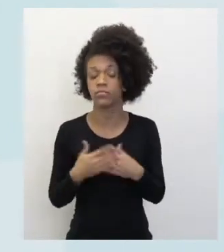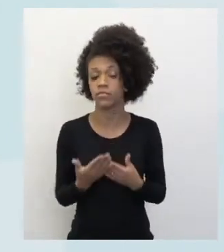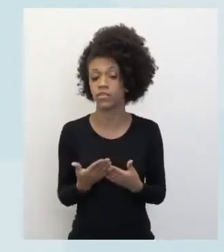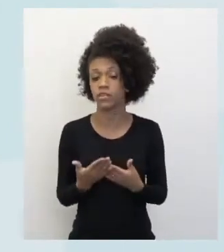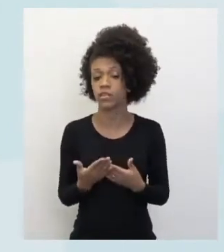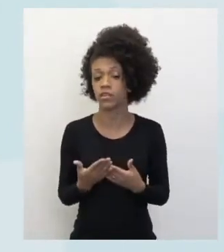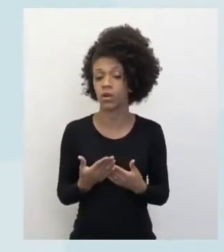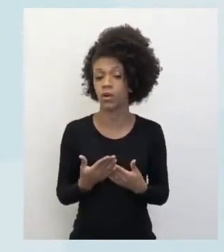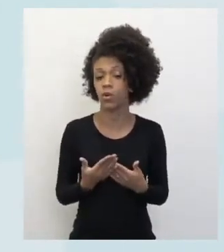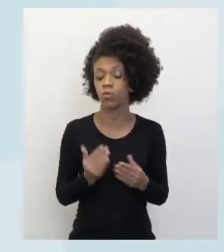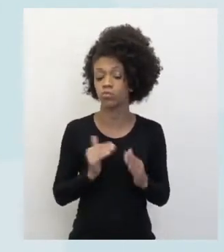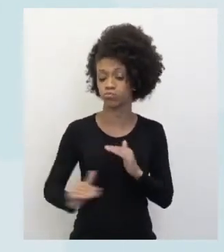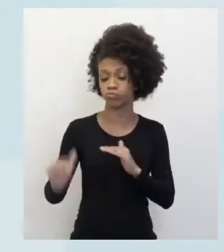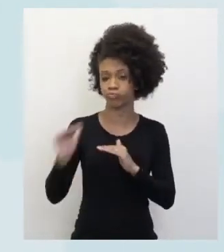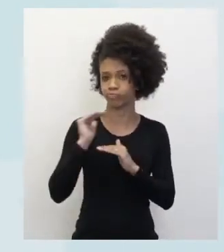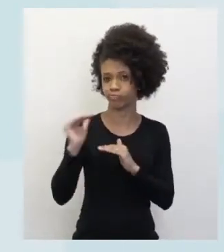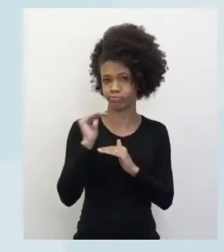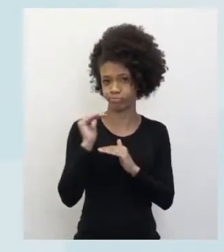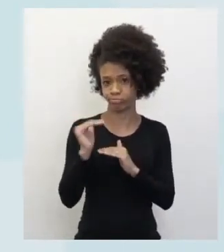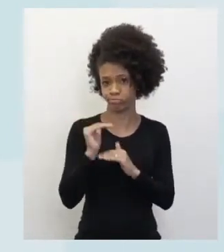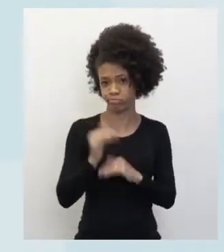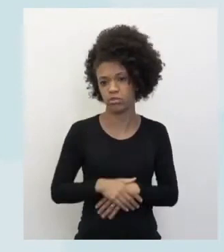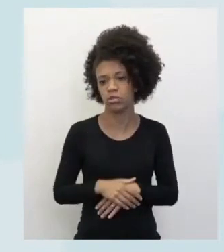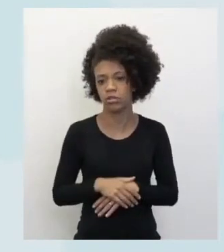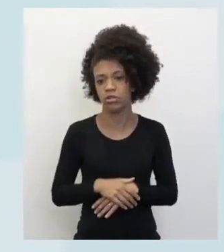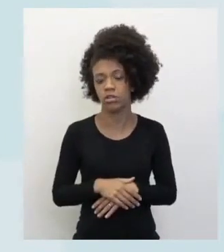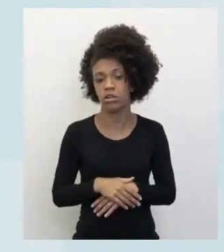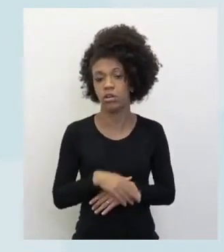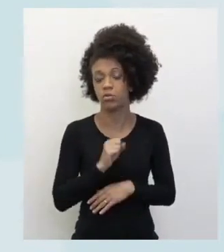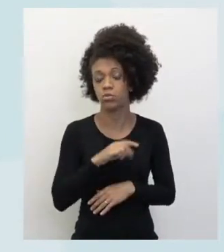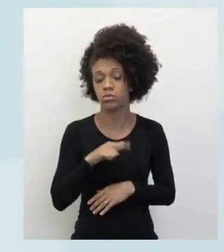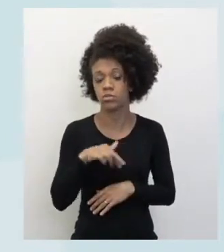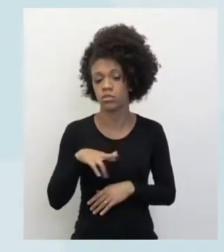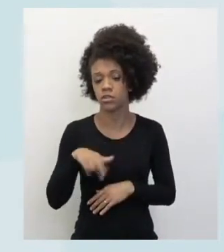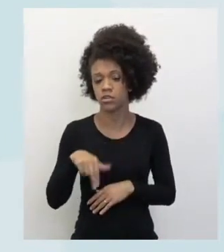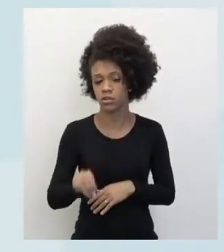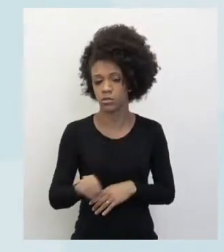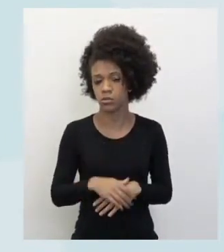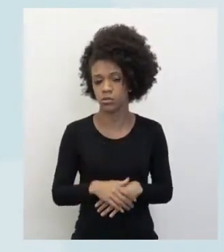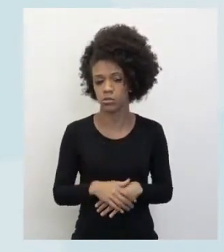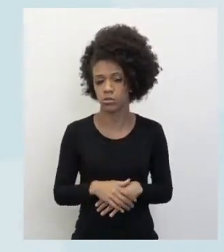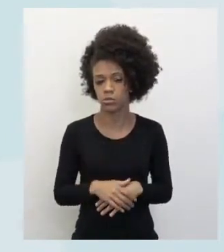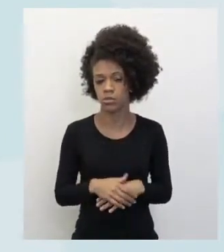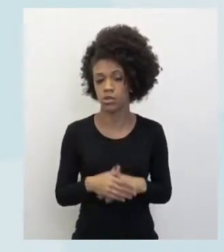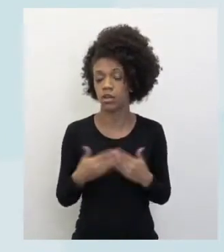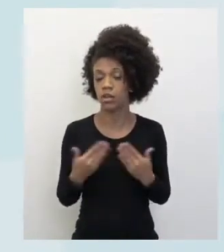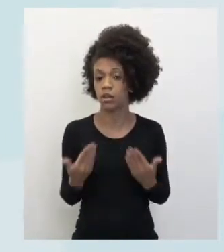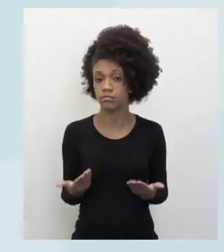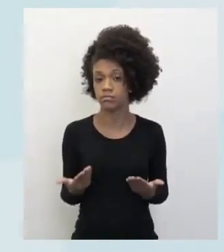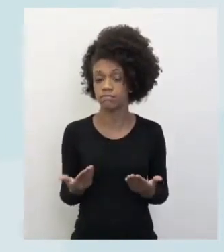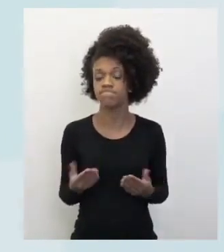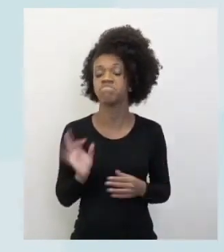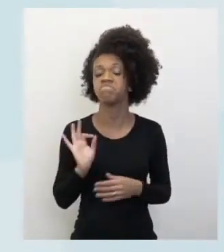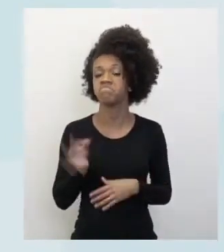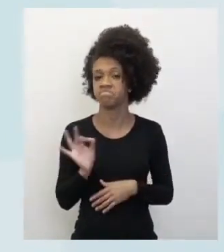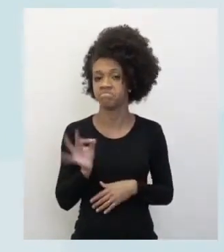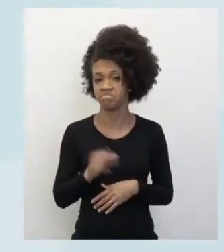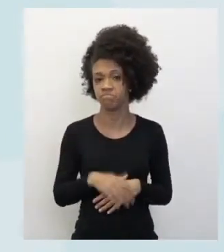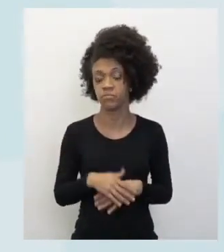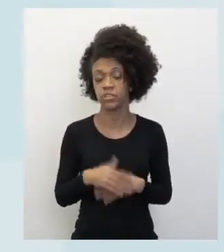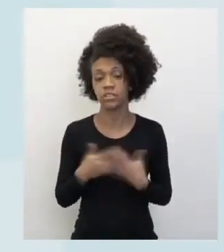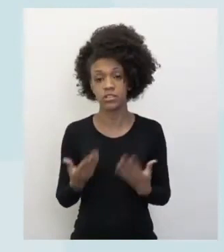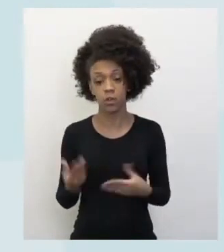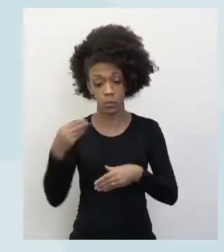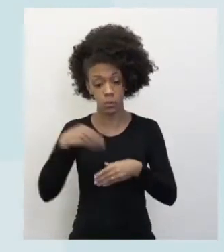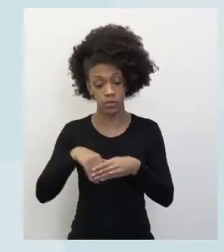dos suzeranos, né? Então, se ela é a suzerana dos suzeranos, é porque ela que doa a maior parte das terras? Exatamente. Então, dentro